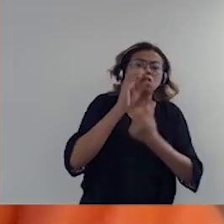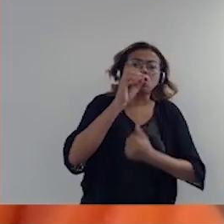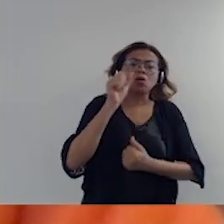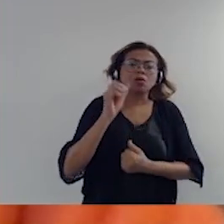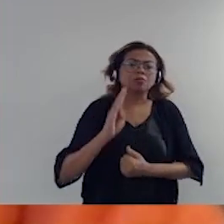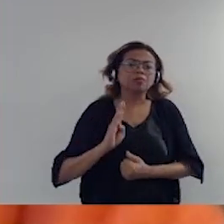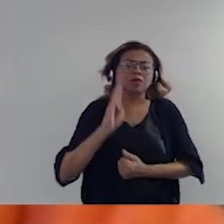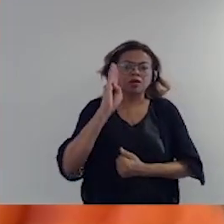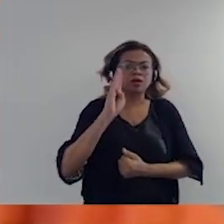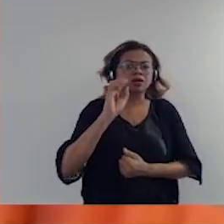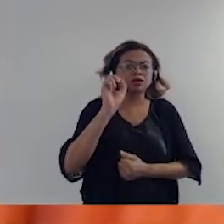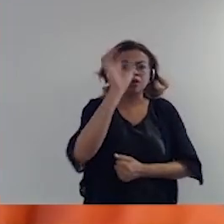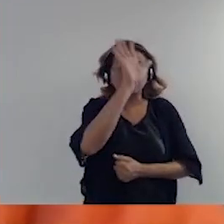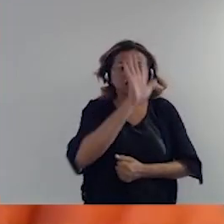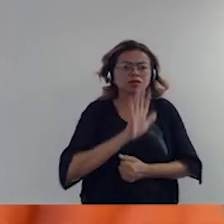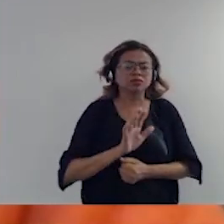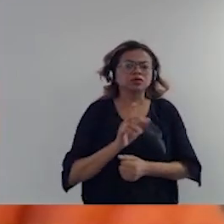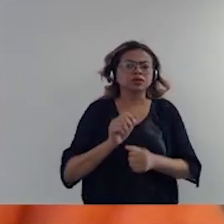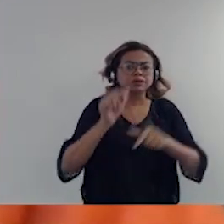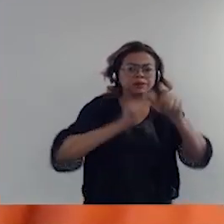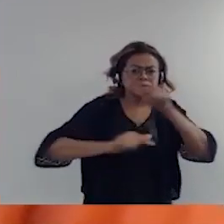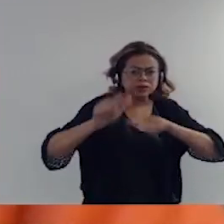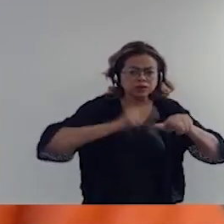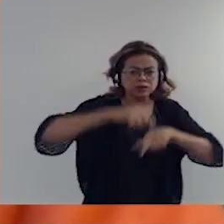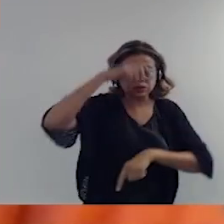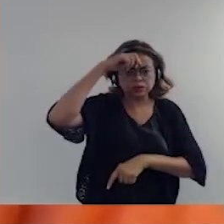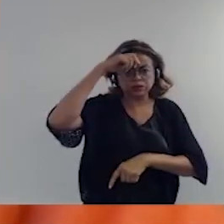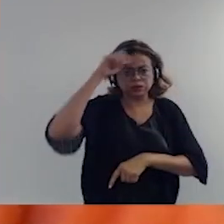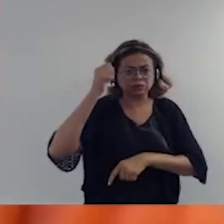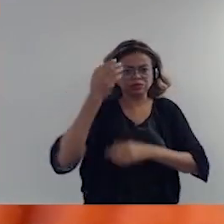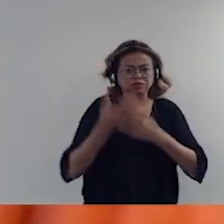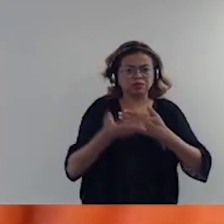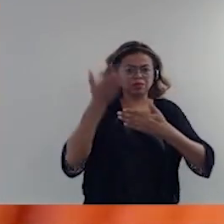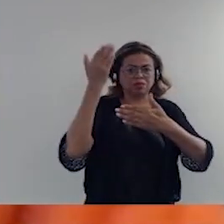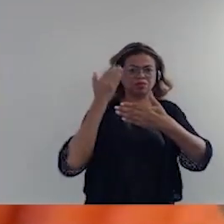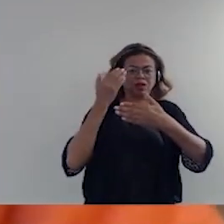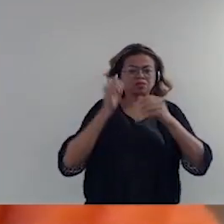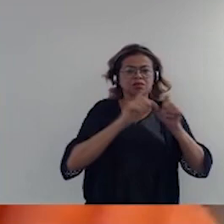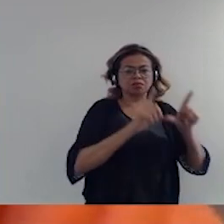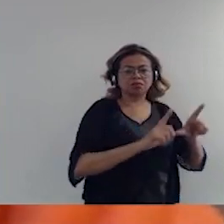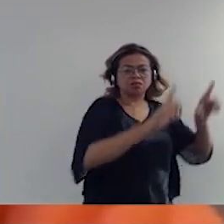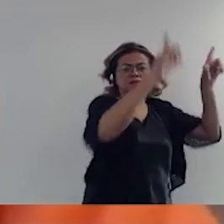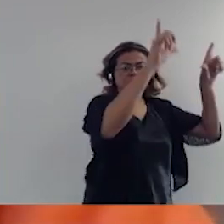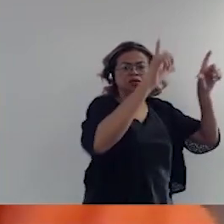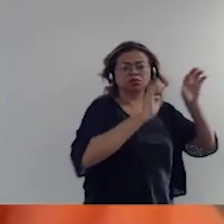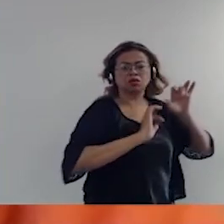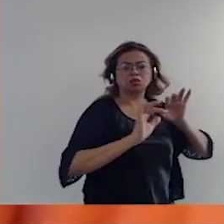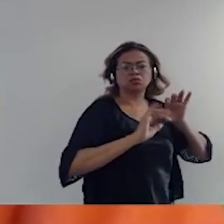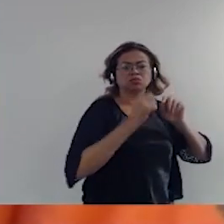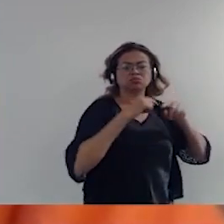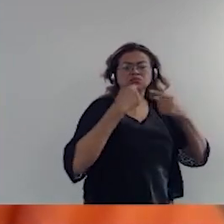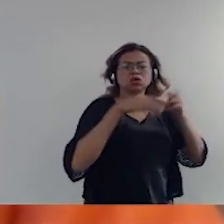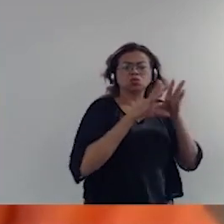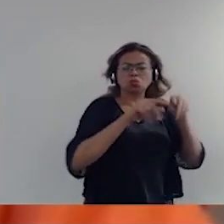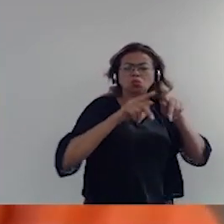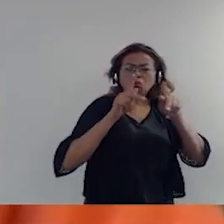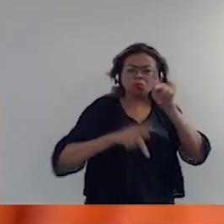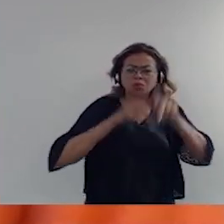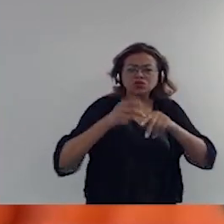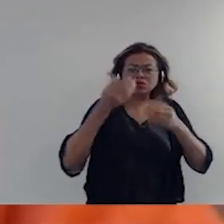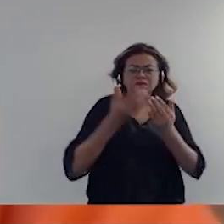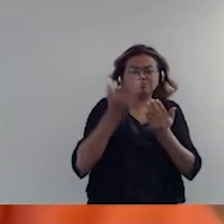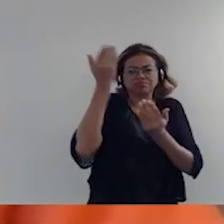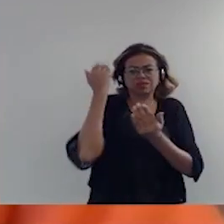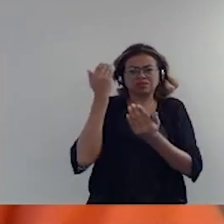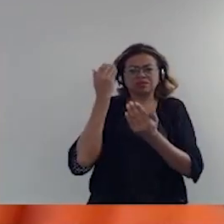do Brasil Nacional que trabalham nos bastidores. Eu sou conselheira federal, eu sei como eles trabalham, como